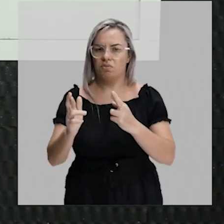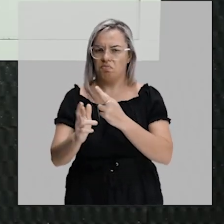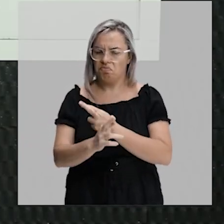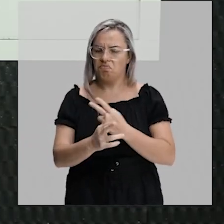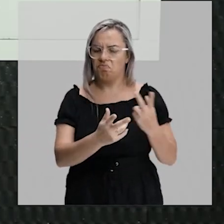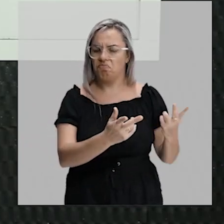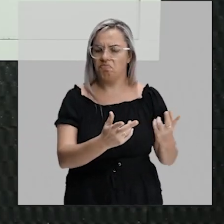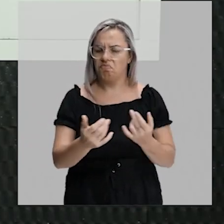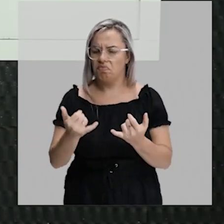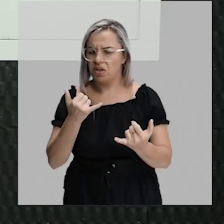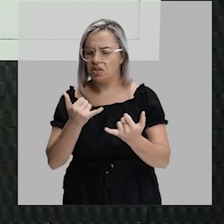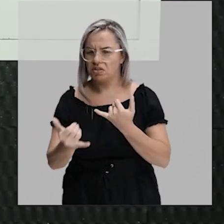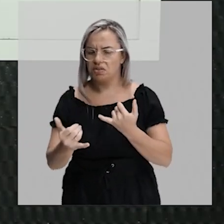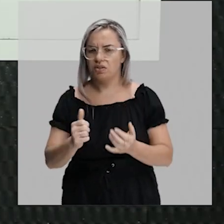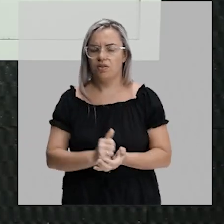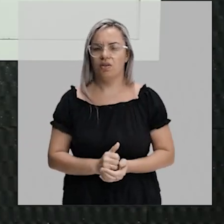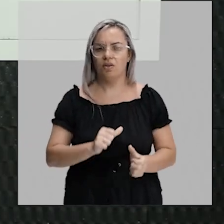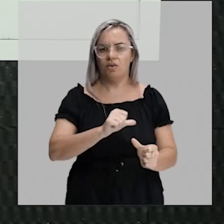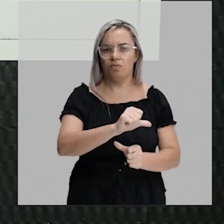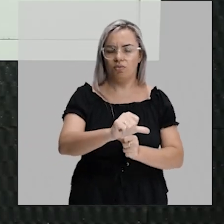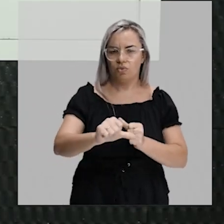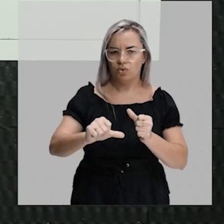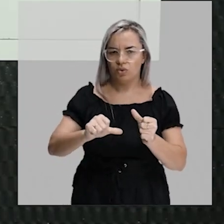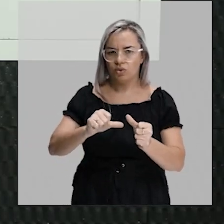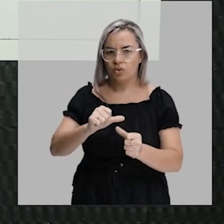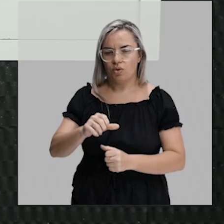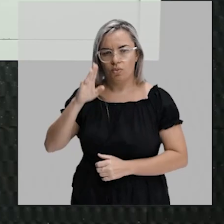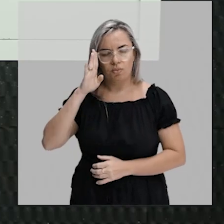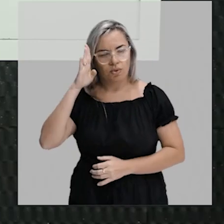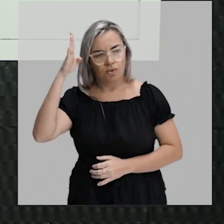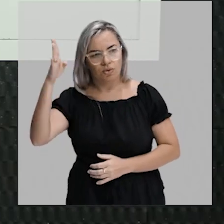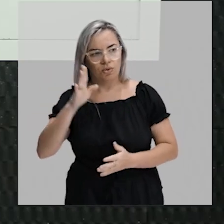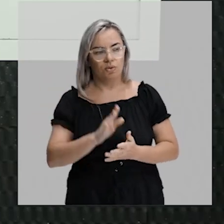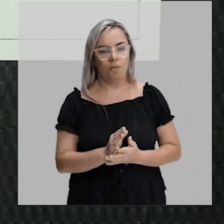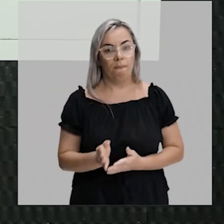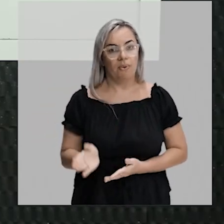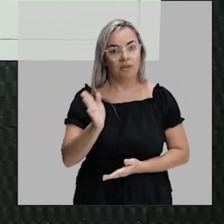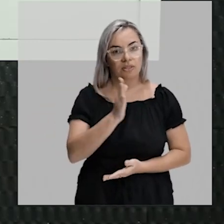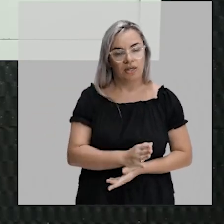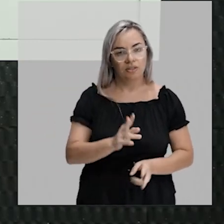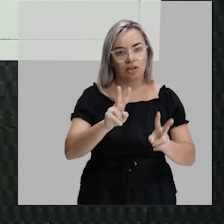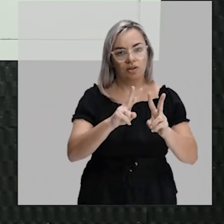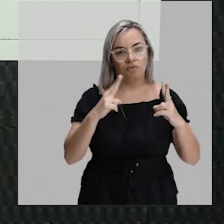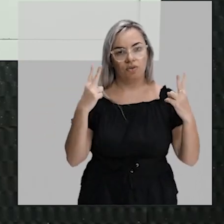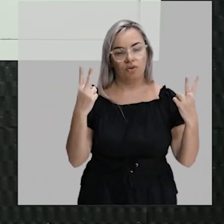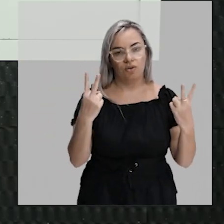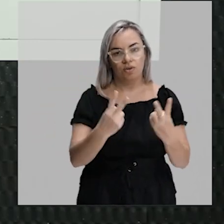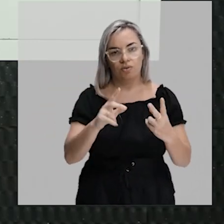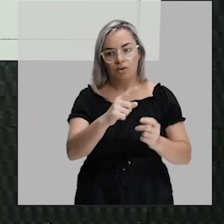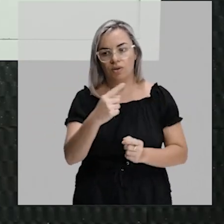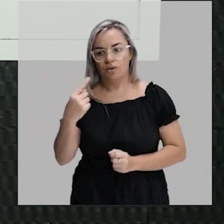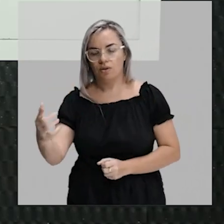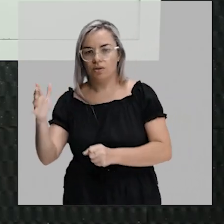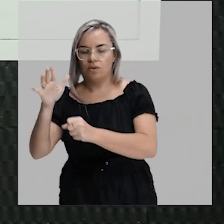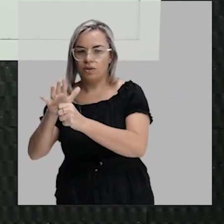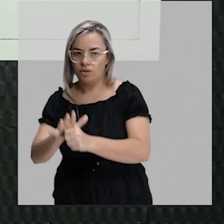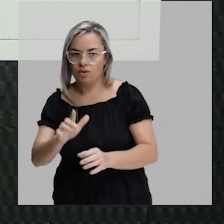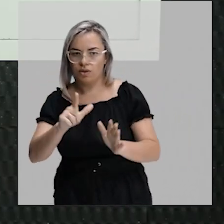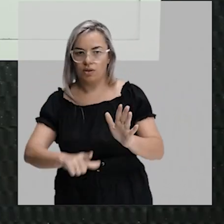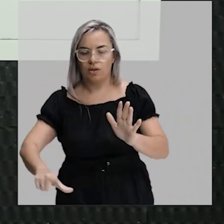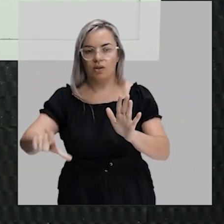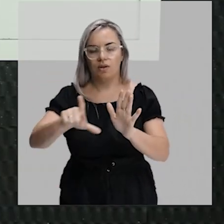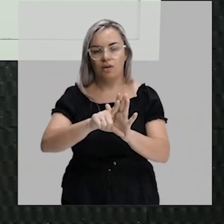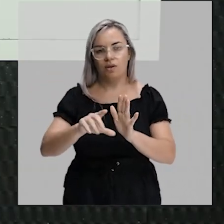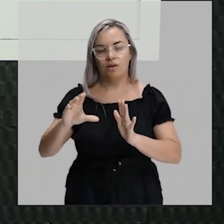semelhantes, só muda aí quem são os seus atores. Nesse caso aqui é volume, lá é pressão. Também a lei de Charles também vai ter um